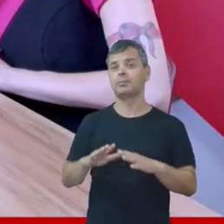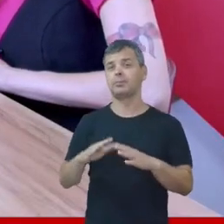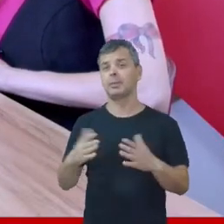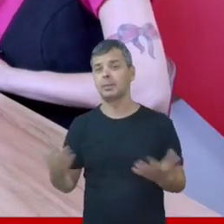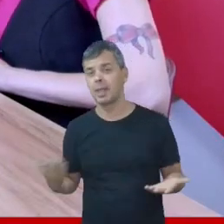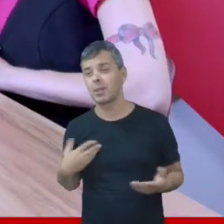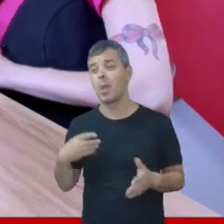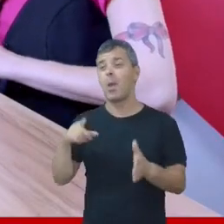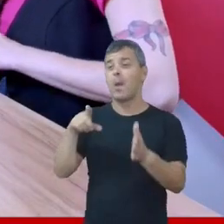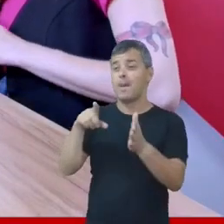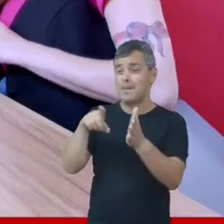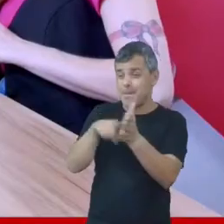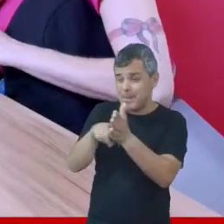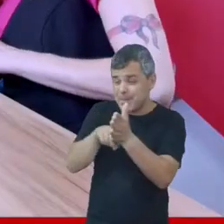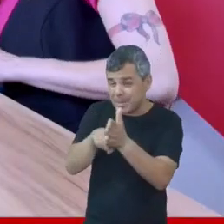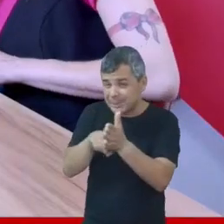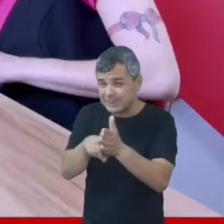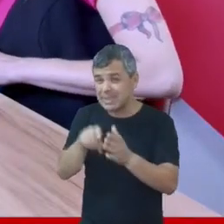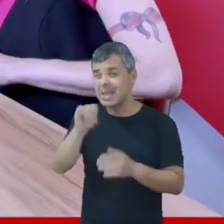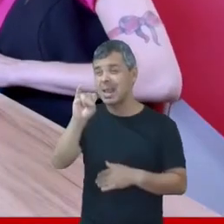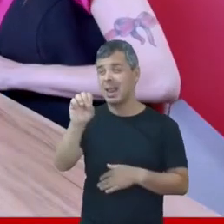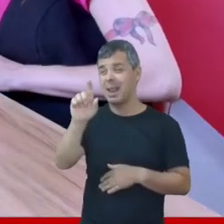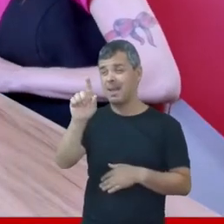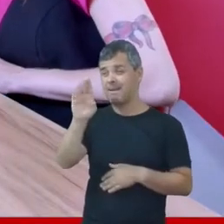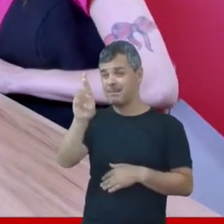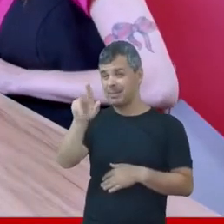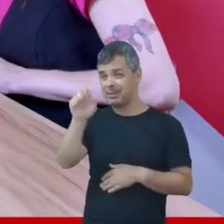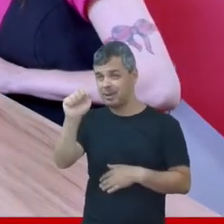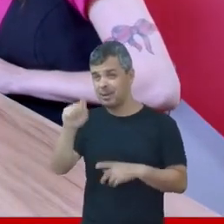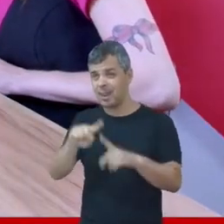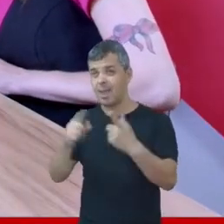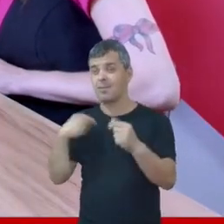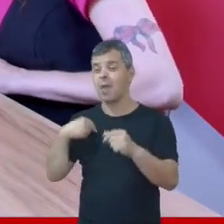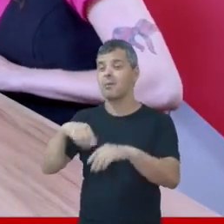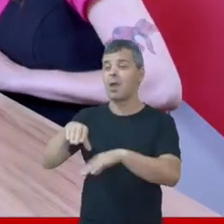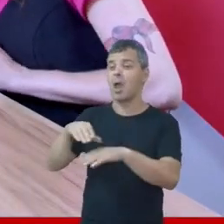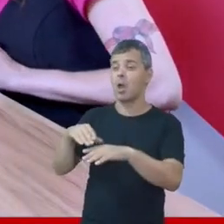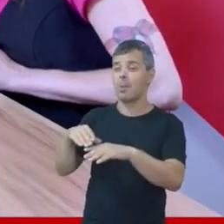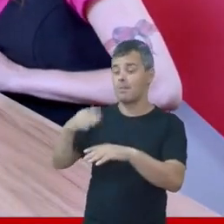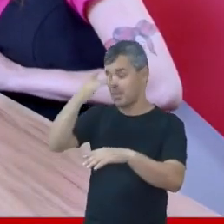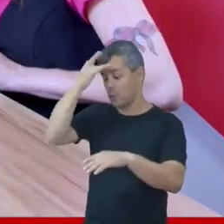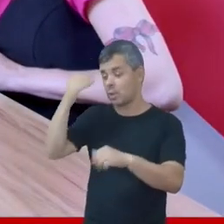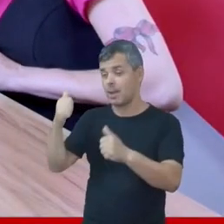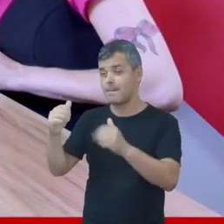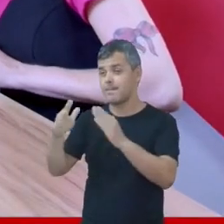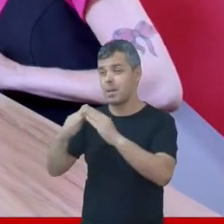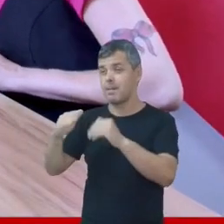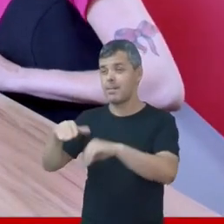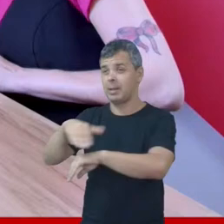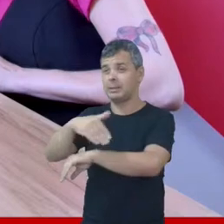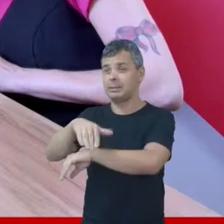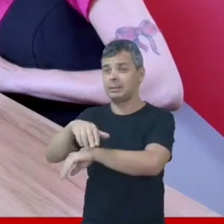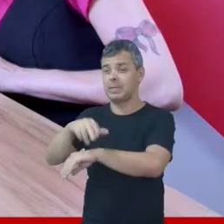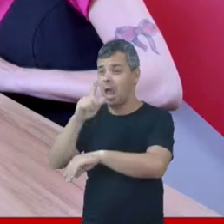sou do IBGE e tô fazendo uma pesquisa aqui no Pará. Estava entre os ribeirinhos fazendo pesquisa. Mas lançou uma fake